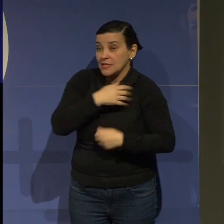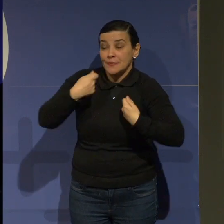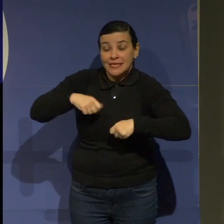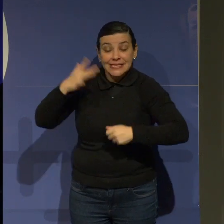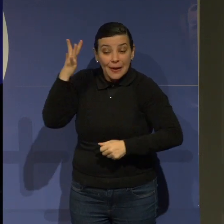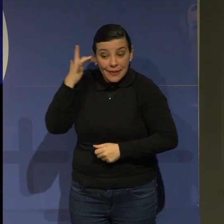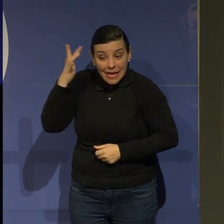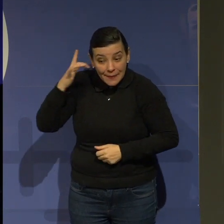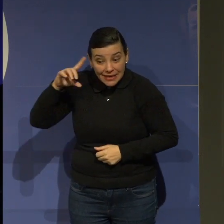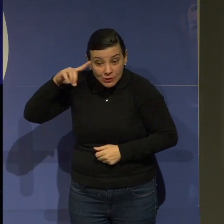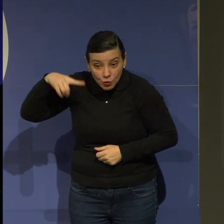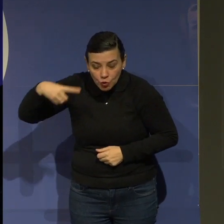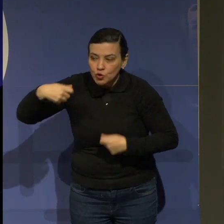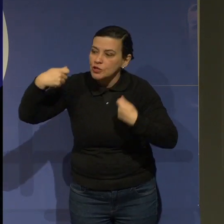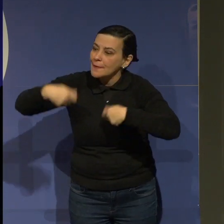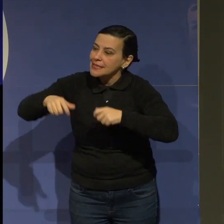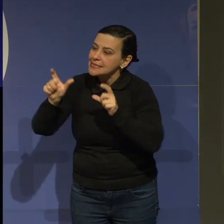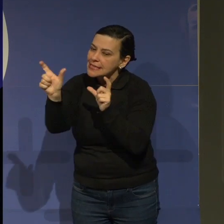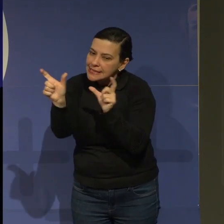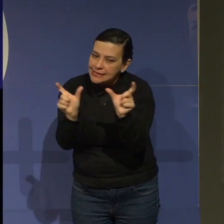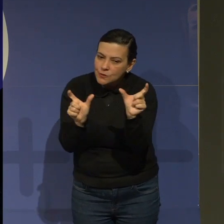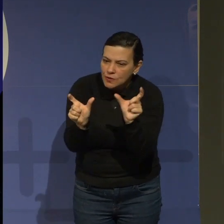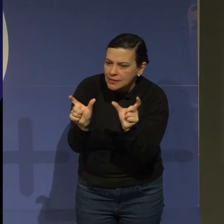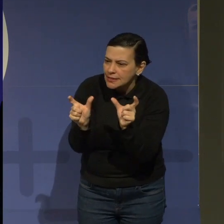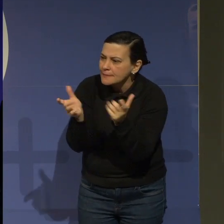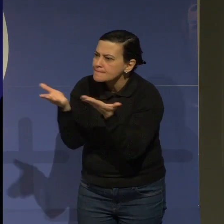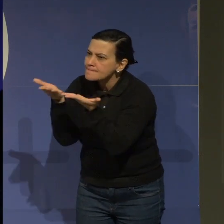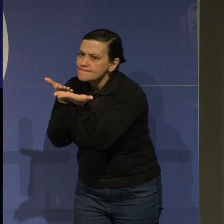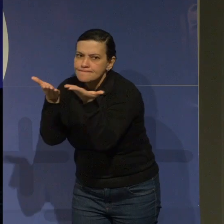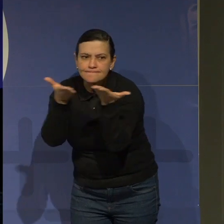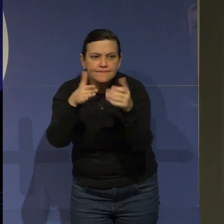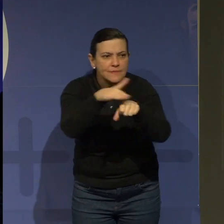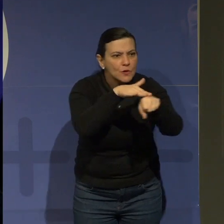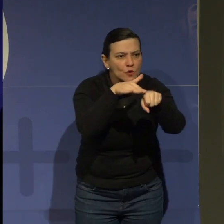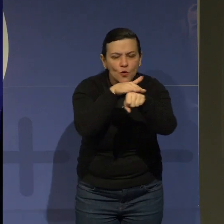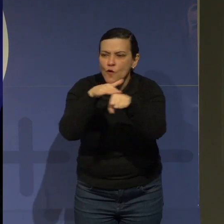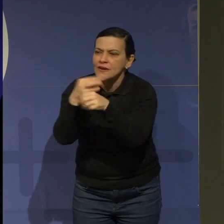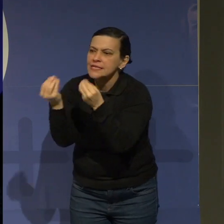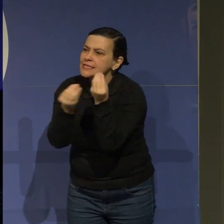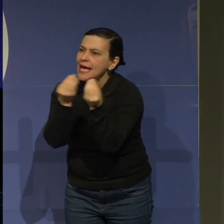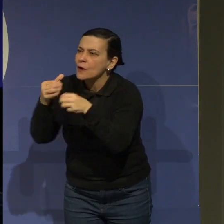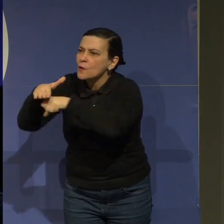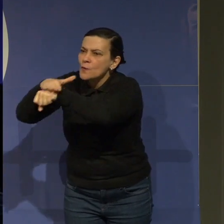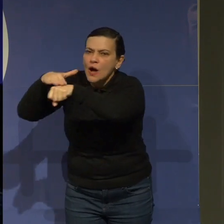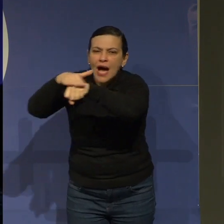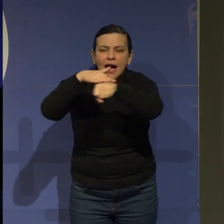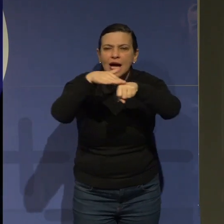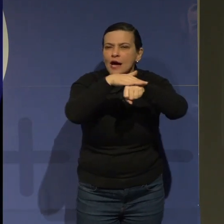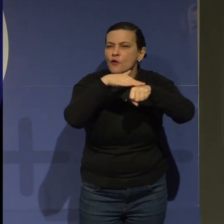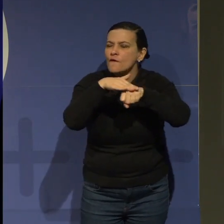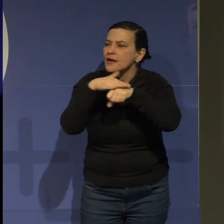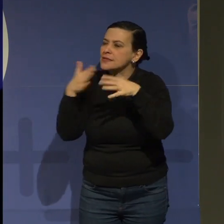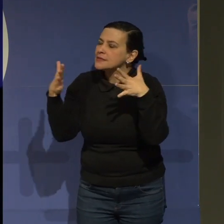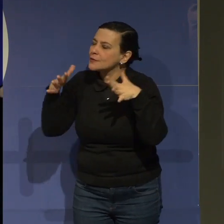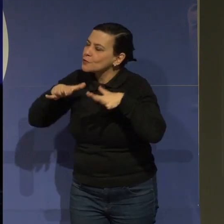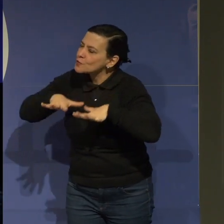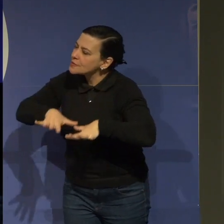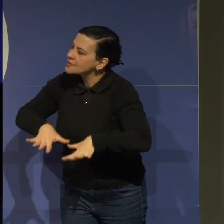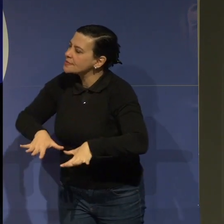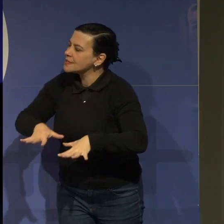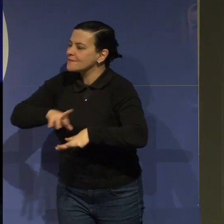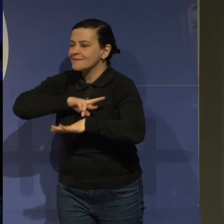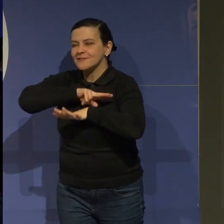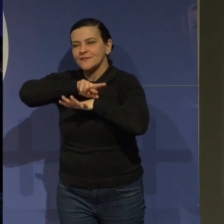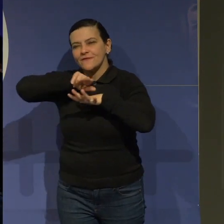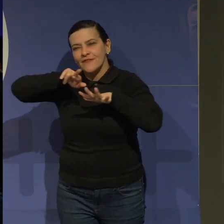a gente romper com a linguagem, a gente buscar formas de tornar a nossa linguagem mais inclusiva, mais